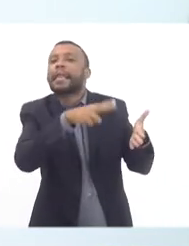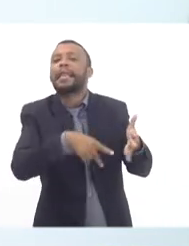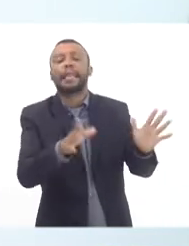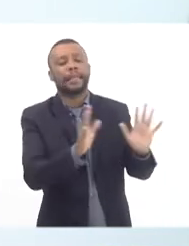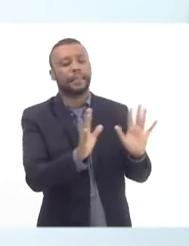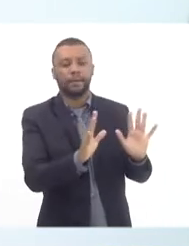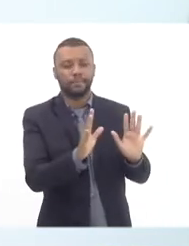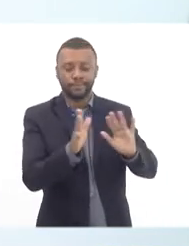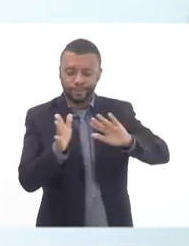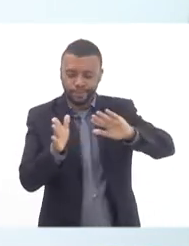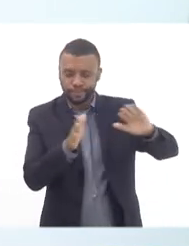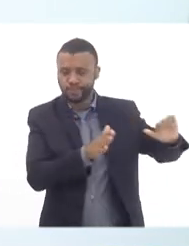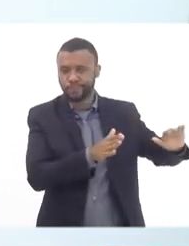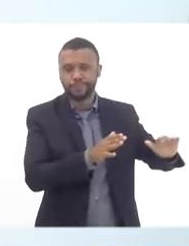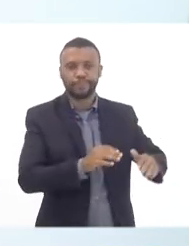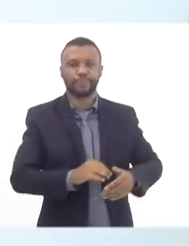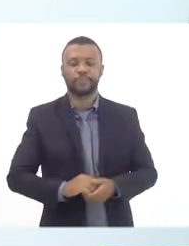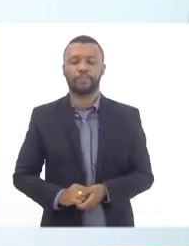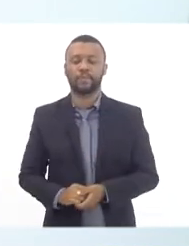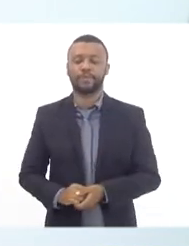lei.